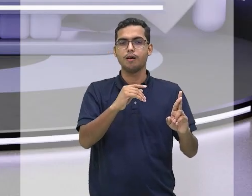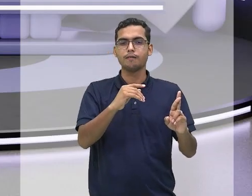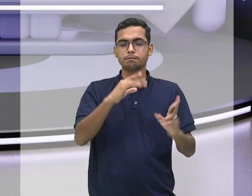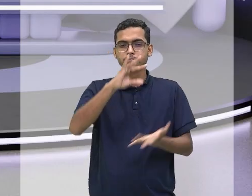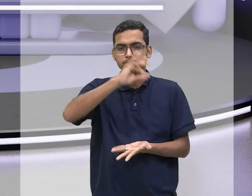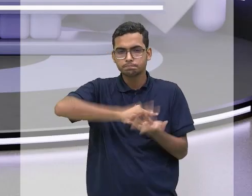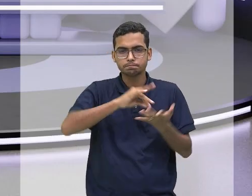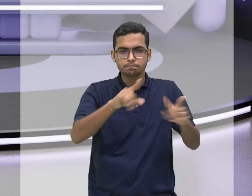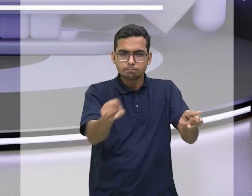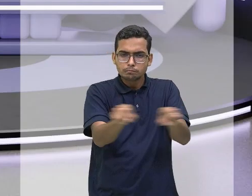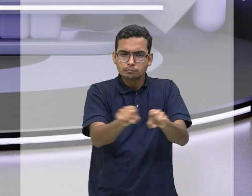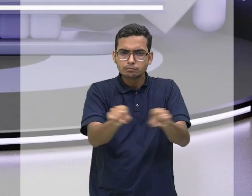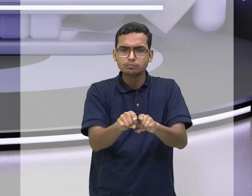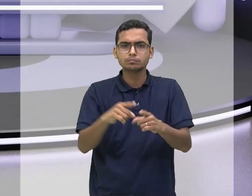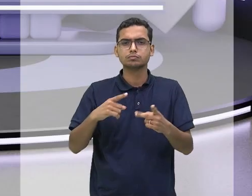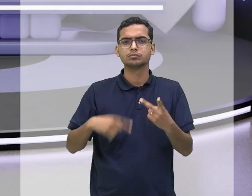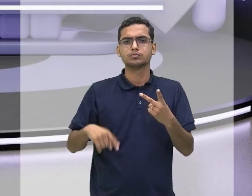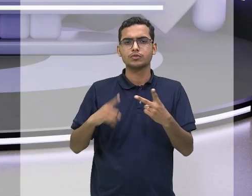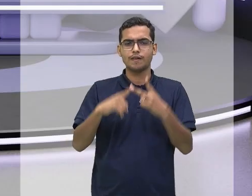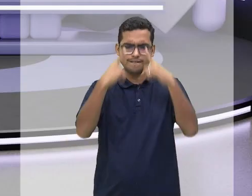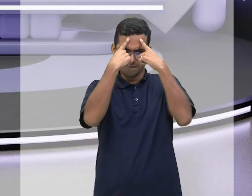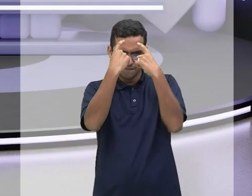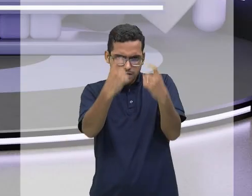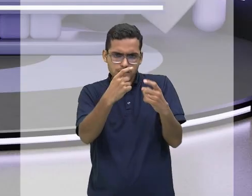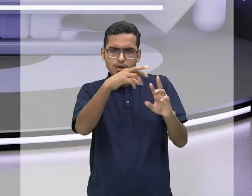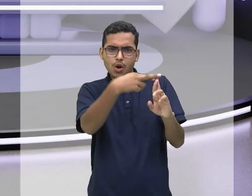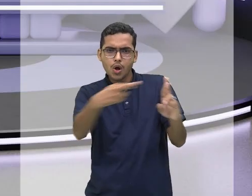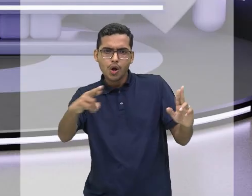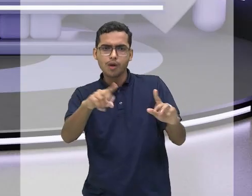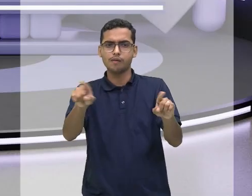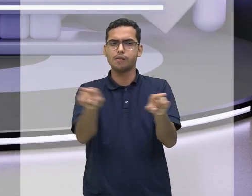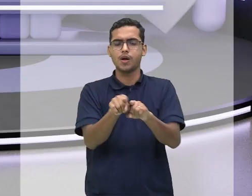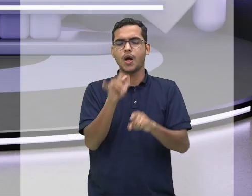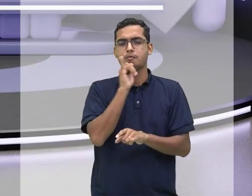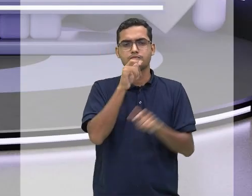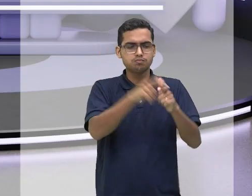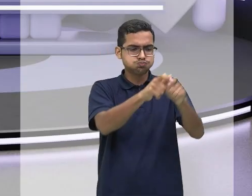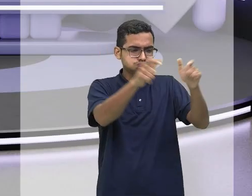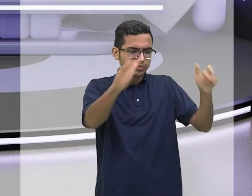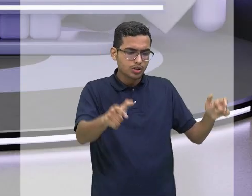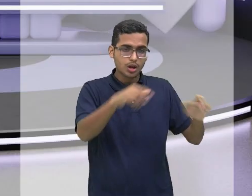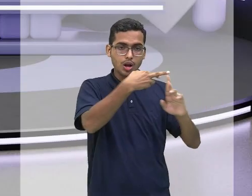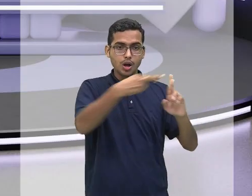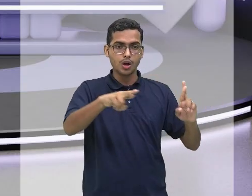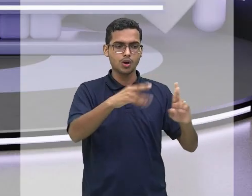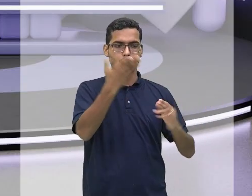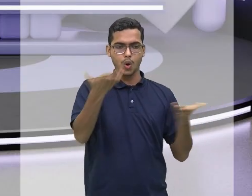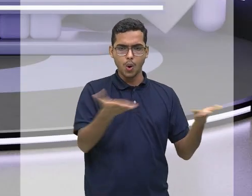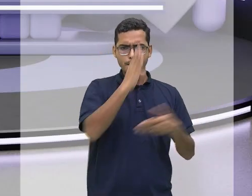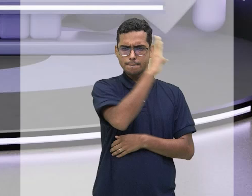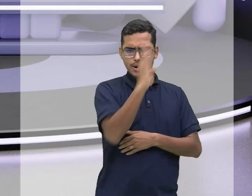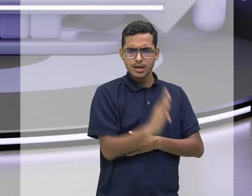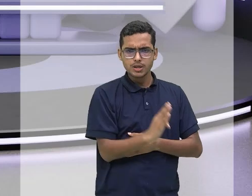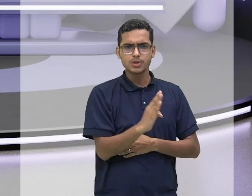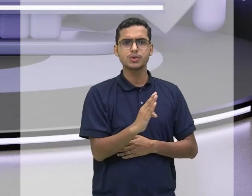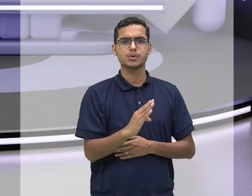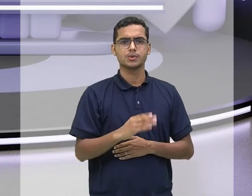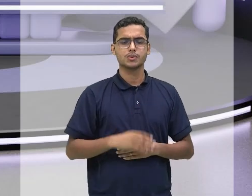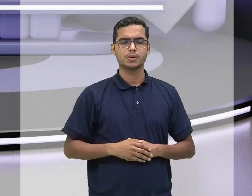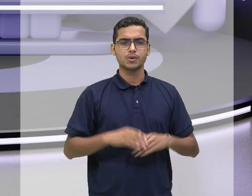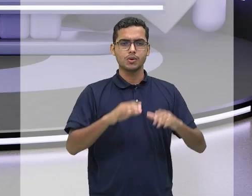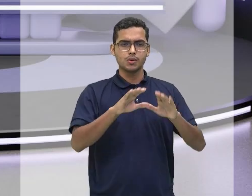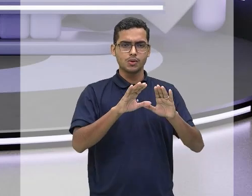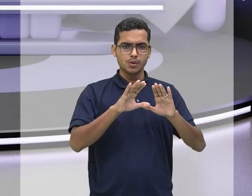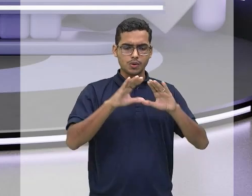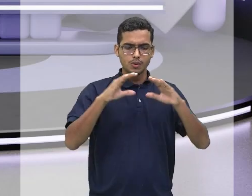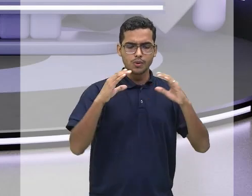detrimento de maiorias religiosas, né? Por exemplo, no Brasil hoje, eu já falei para vocês que as comunidades